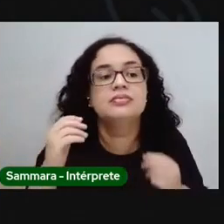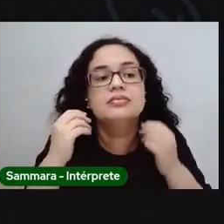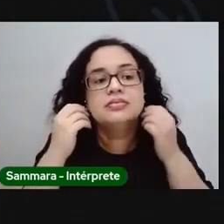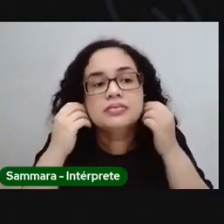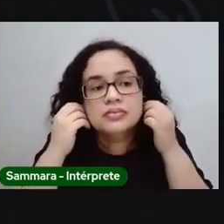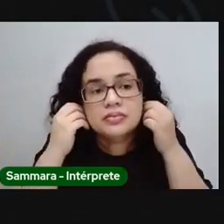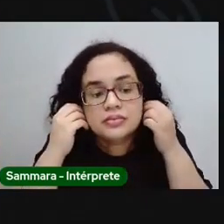E aí